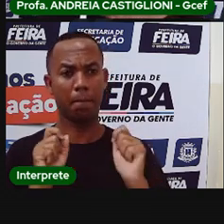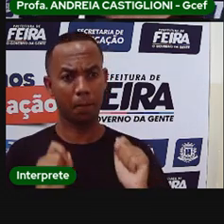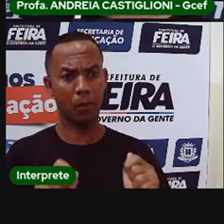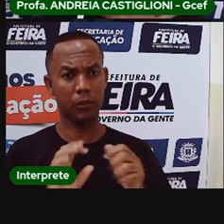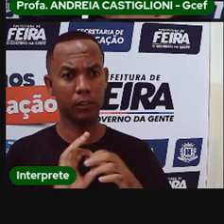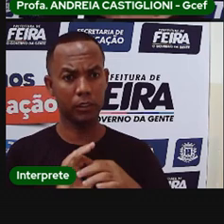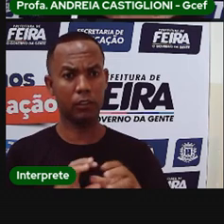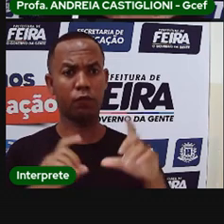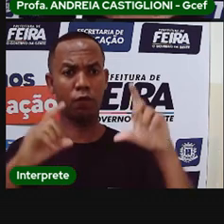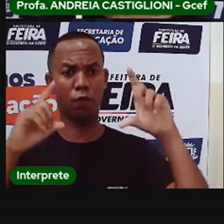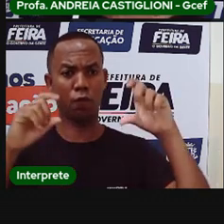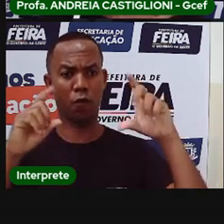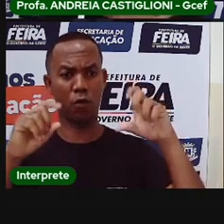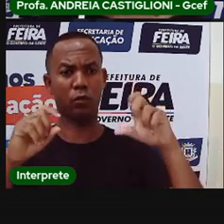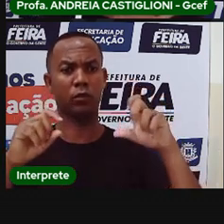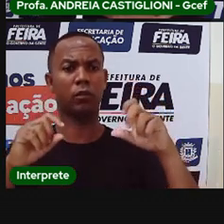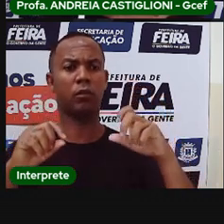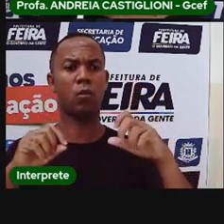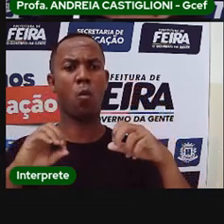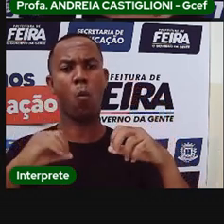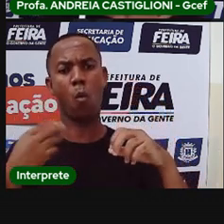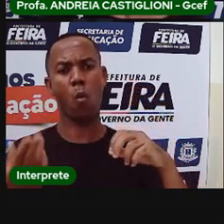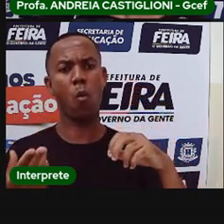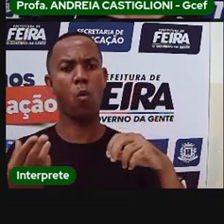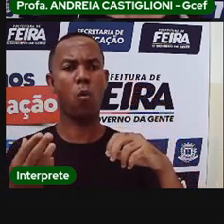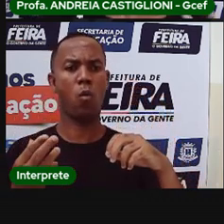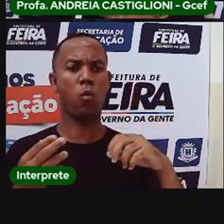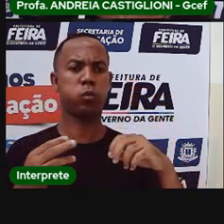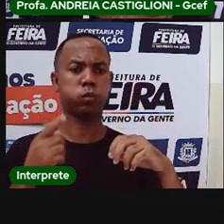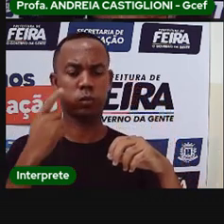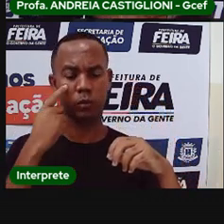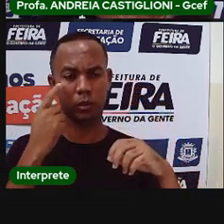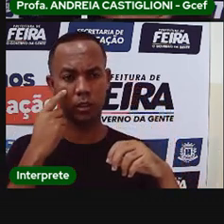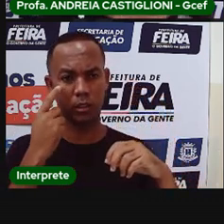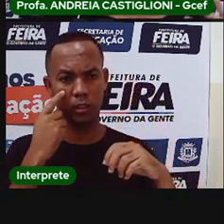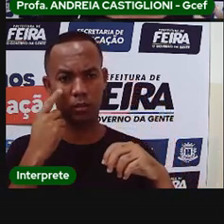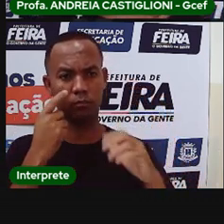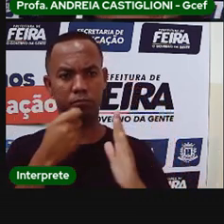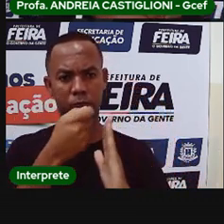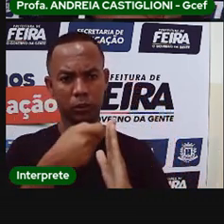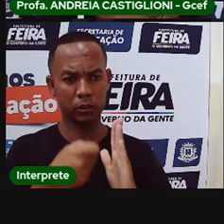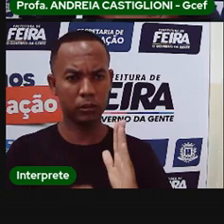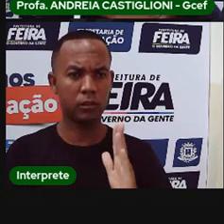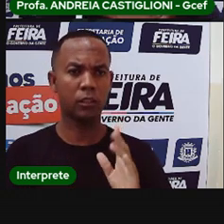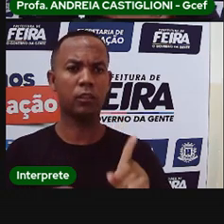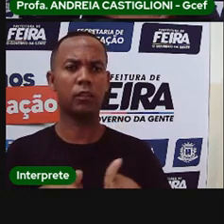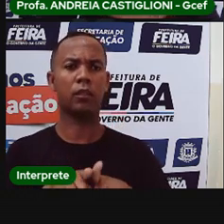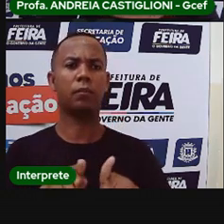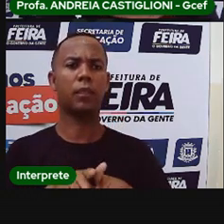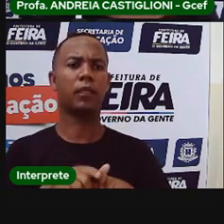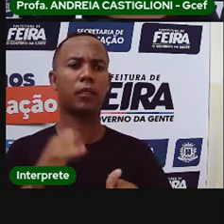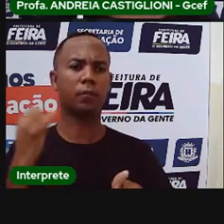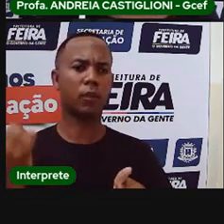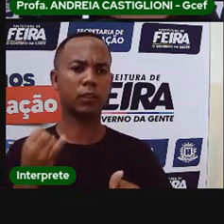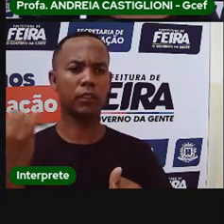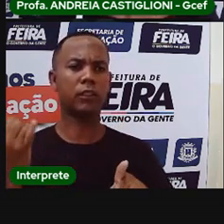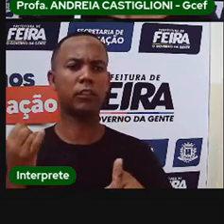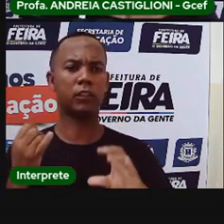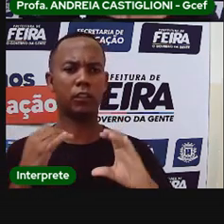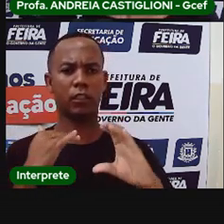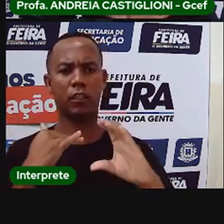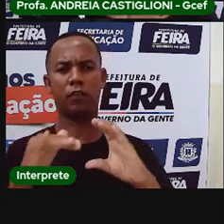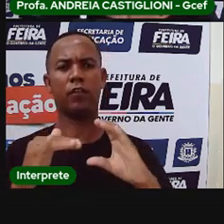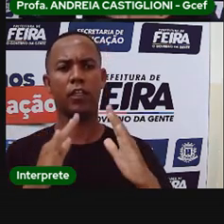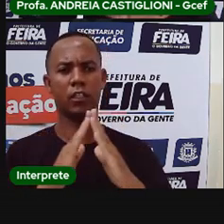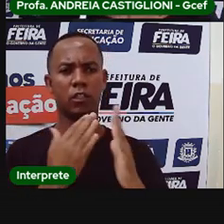tirar uma foto assistindo essa live, aula, registrar esse momento, registrar a sua atividade, enviar